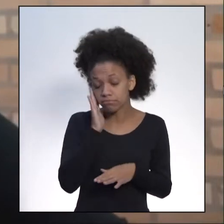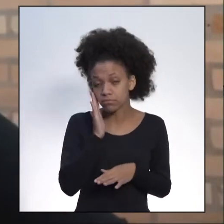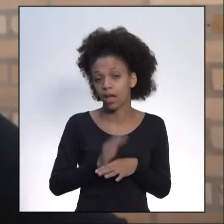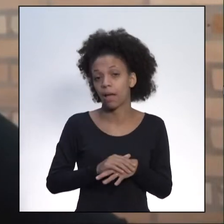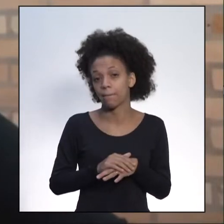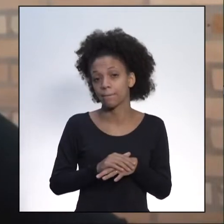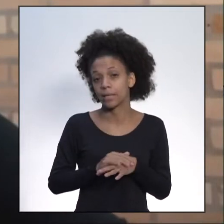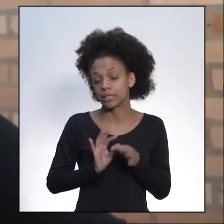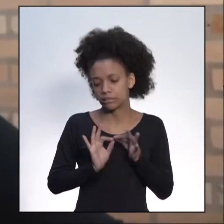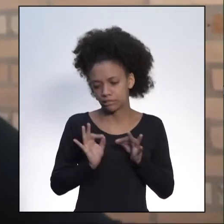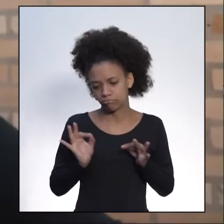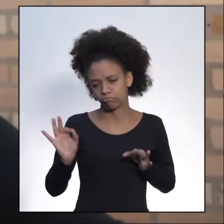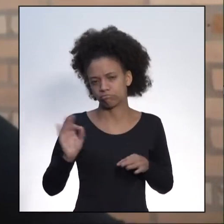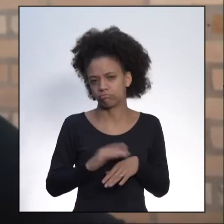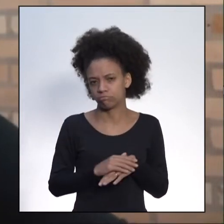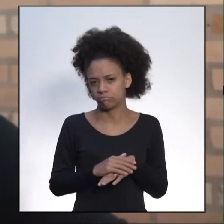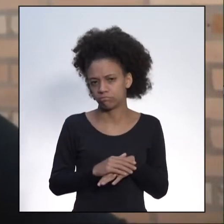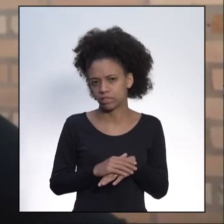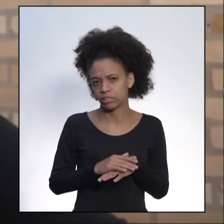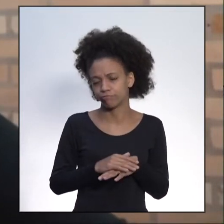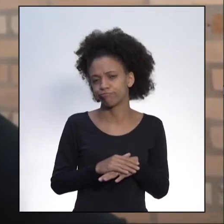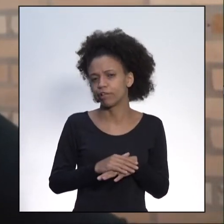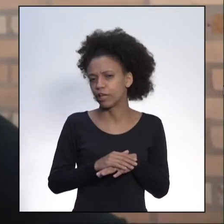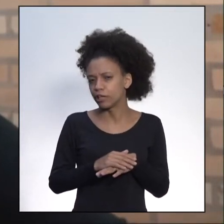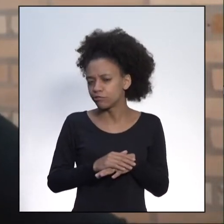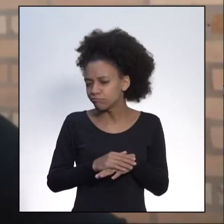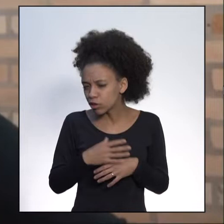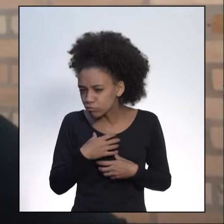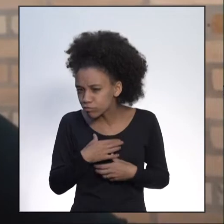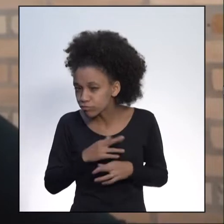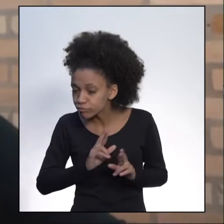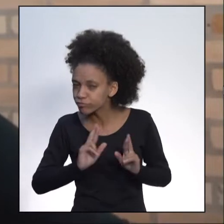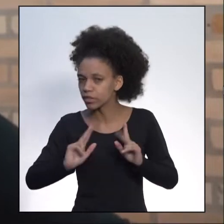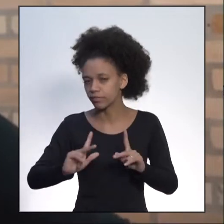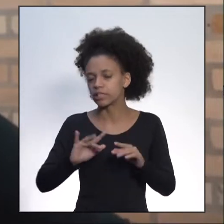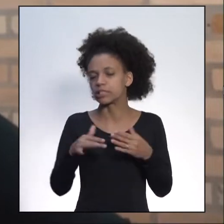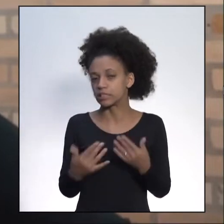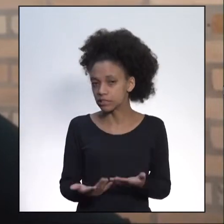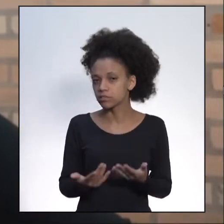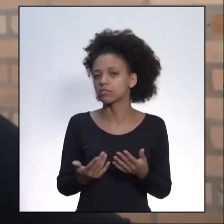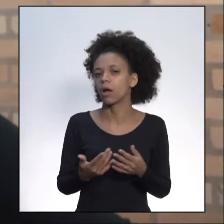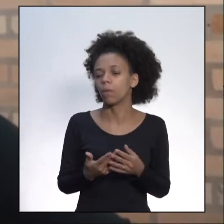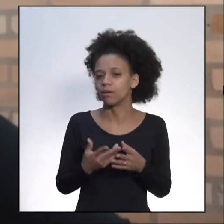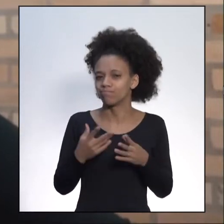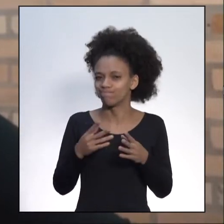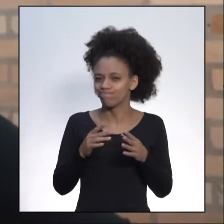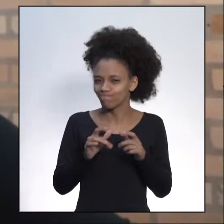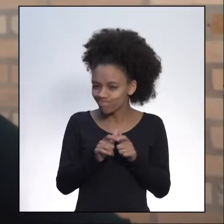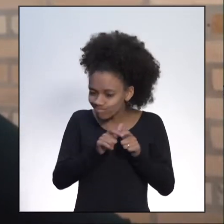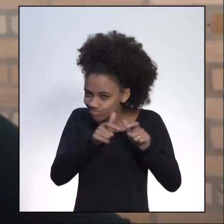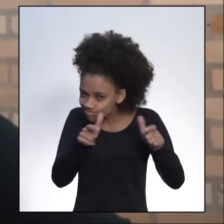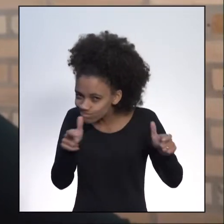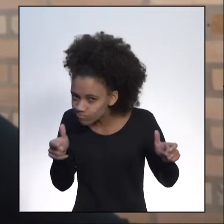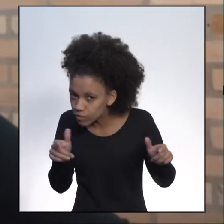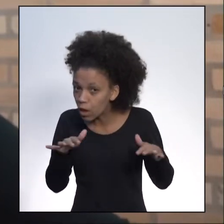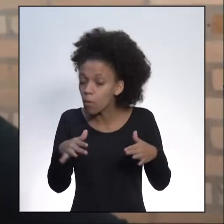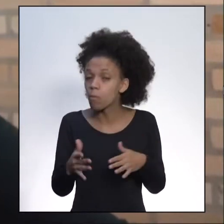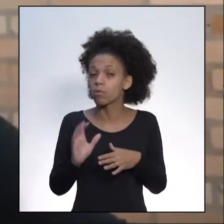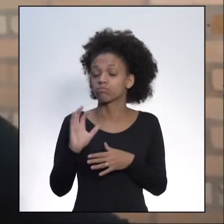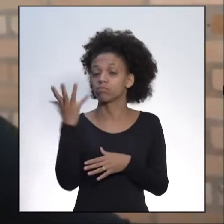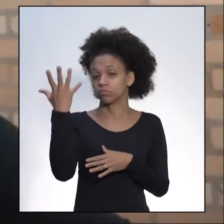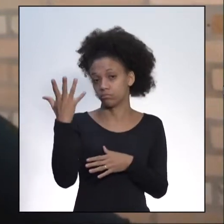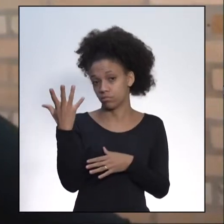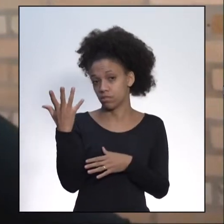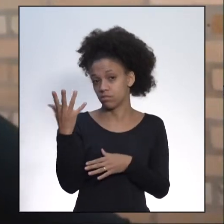se amplifica de uma forma muito grande e toma proporções realmente grandes também. Quando você pede para eu fazer